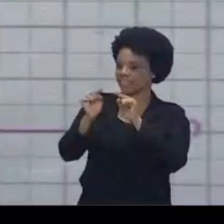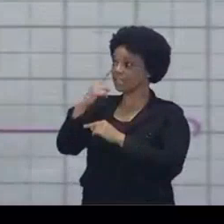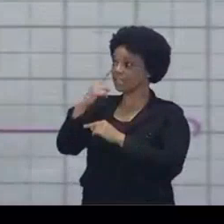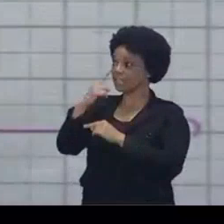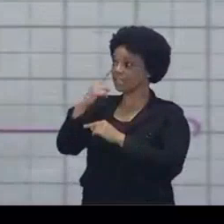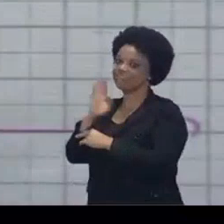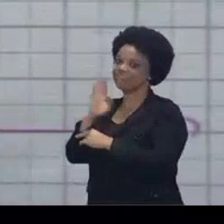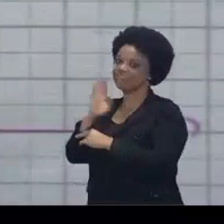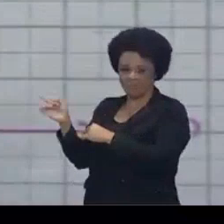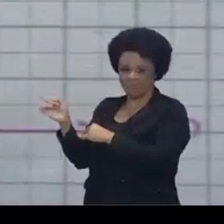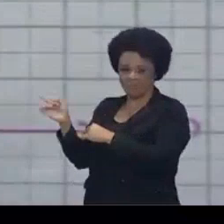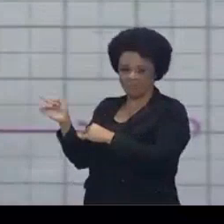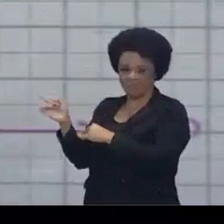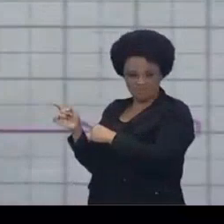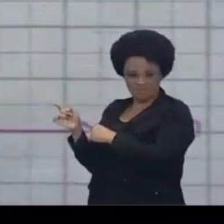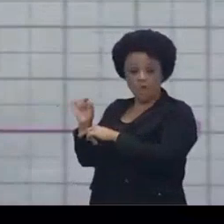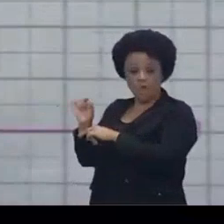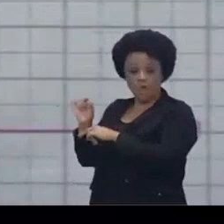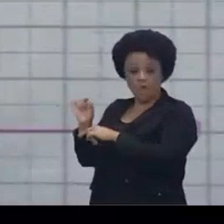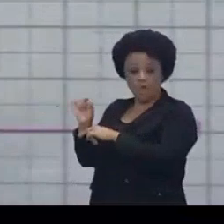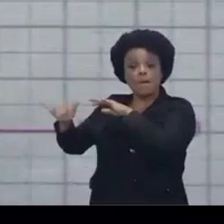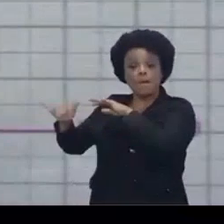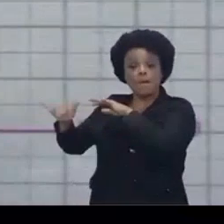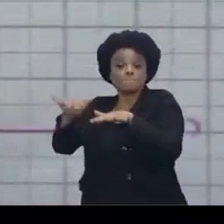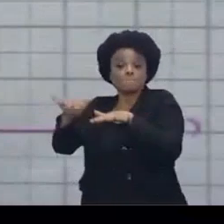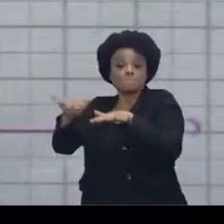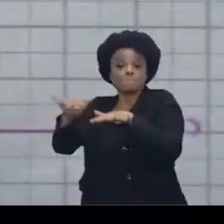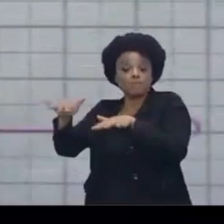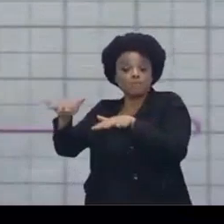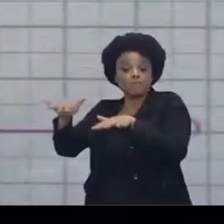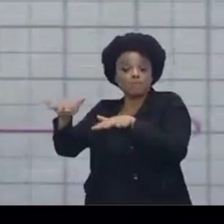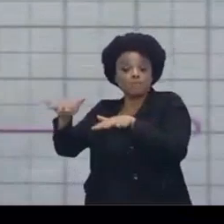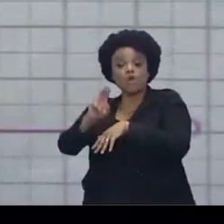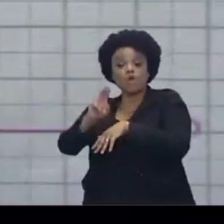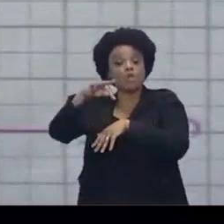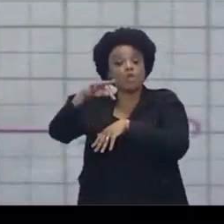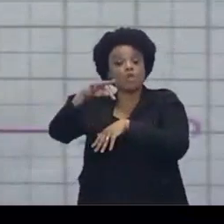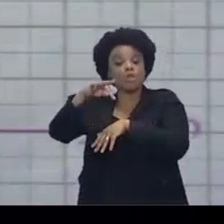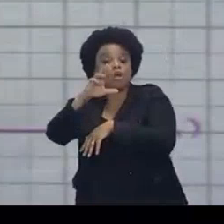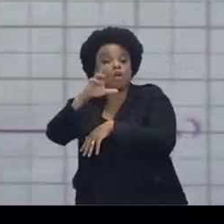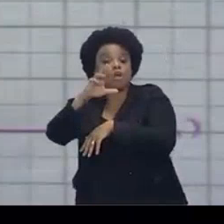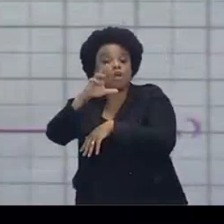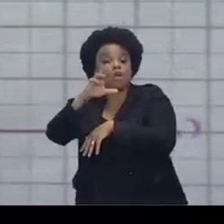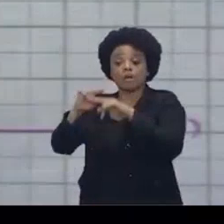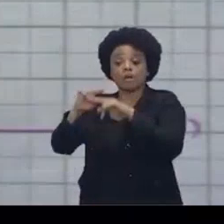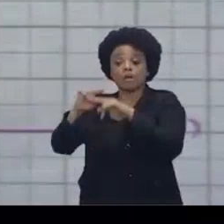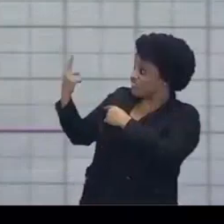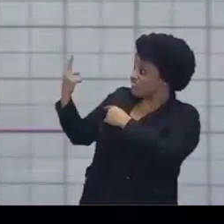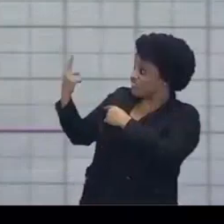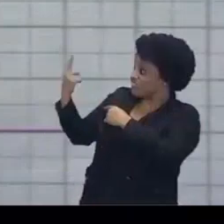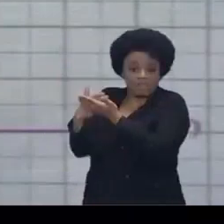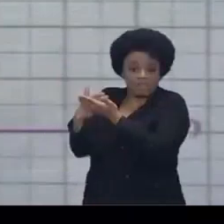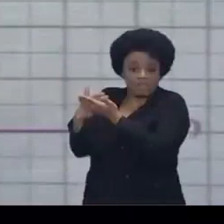gente, olha. Isso aqui era para ser o quê? Um movimento uniforme. Mas se você já olhar aqui inicialmente, você vai ver